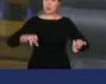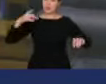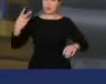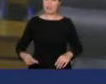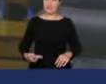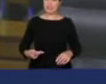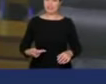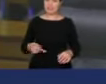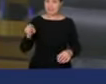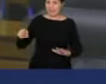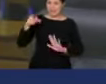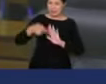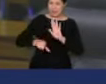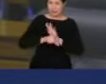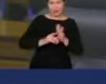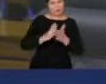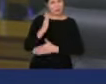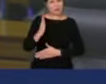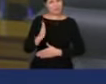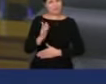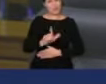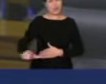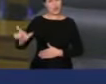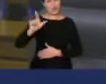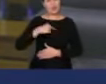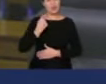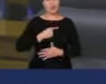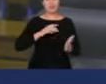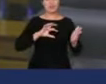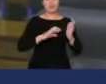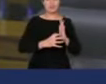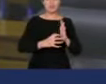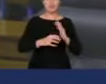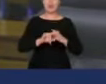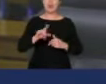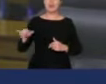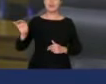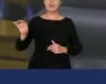urgência de um projeto desse. O Novo, obviamente, é não. E aguarda os projetos importantes serem pautados.